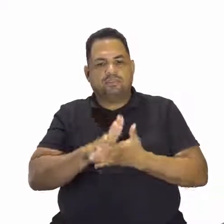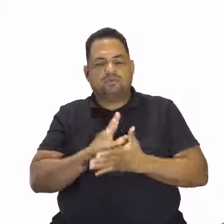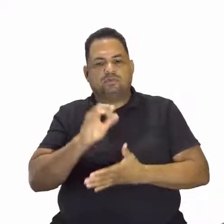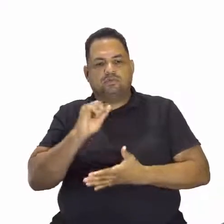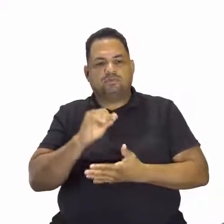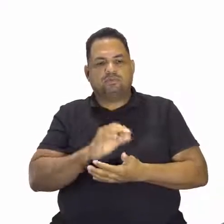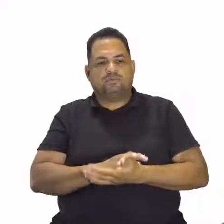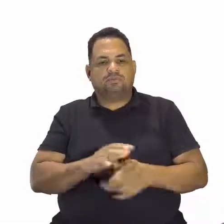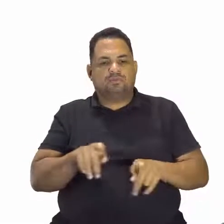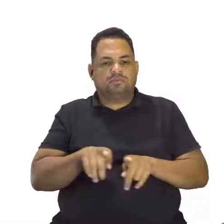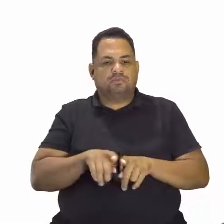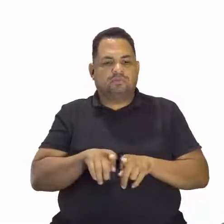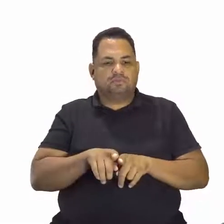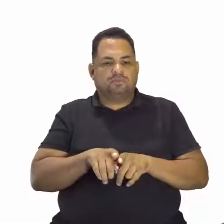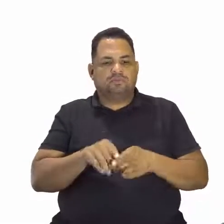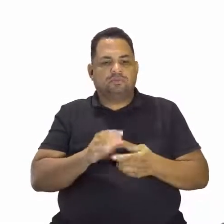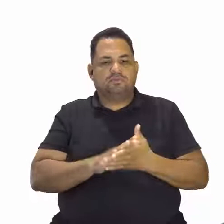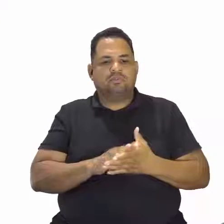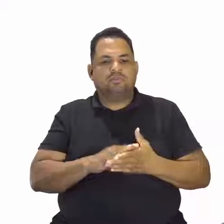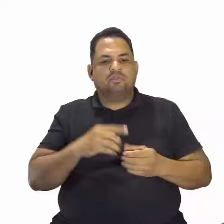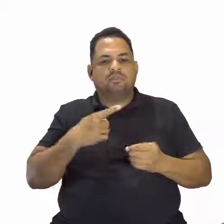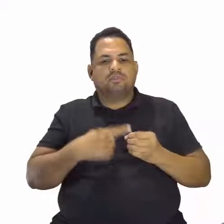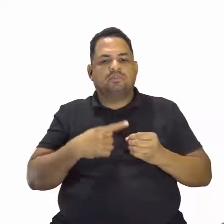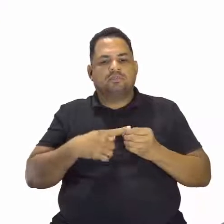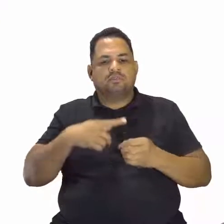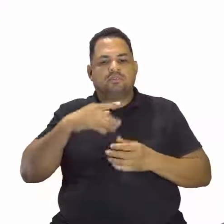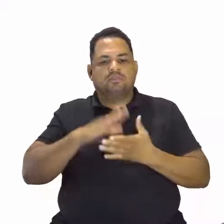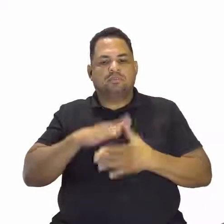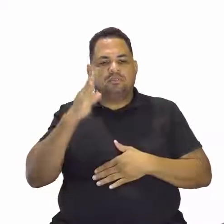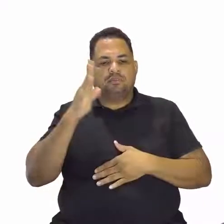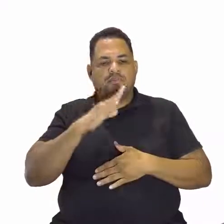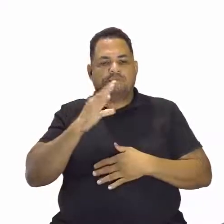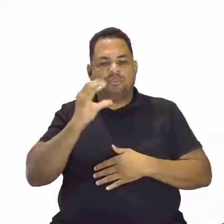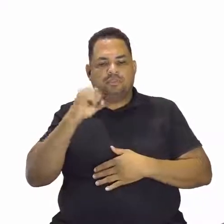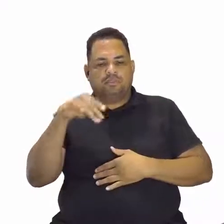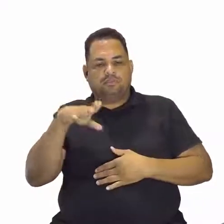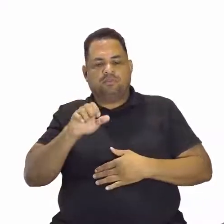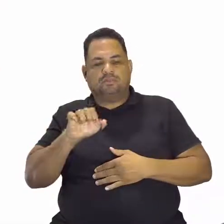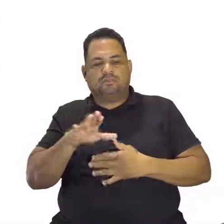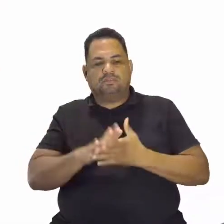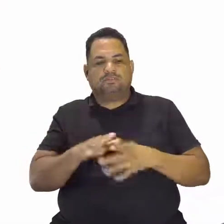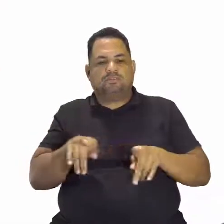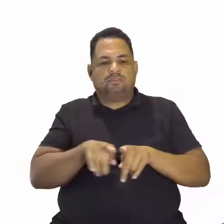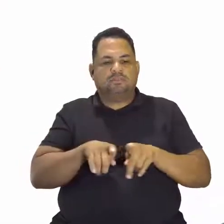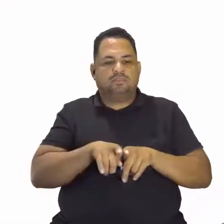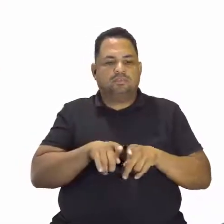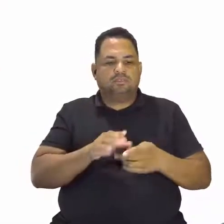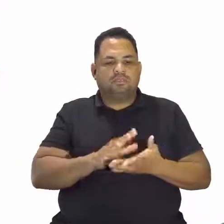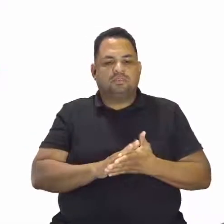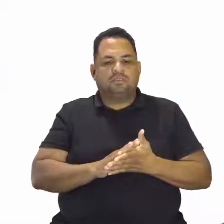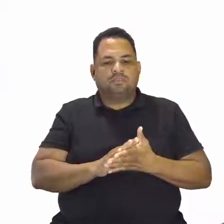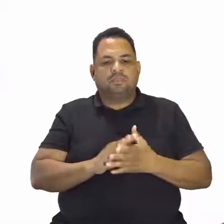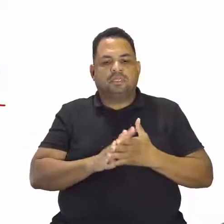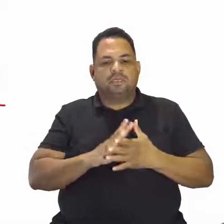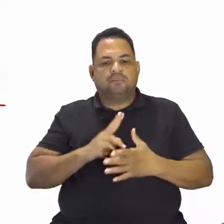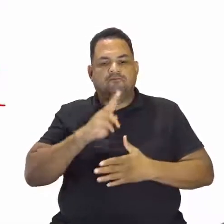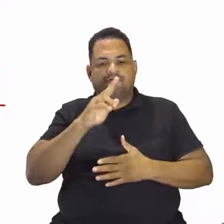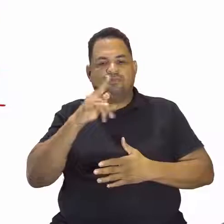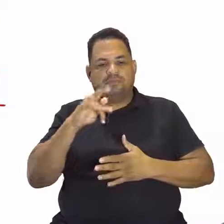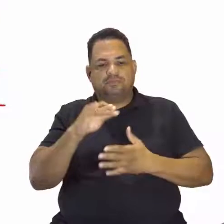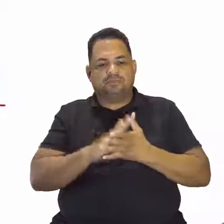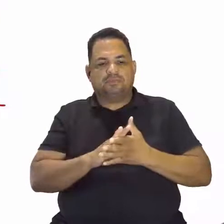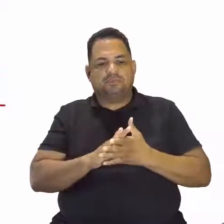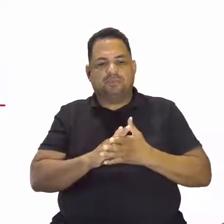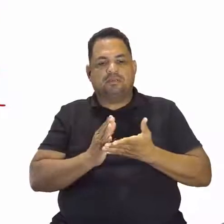remanescentes, quilombolas do município de Pimenteiras do Oeste, em Rondônia, comunidade quilombola do Forte Príncipe da Beira, no município de Costa Marques,